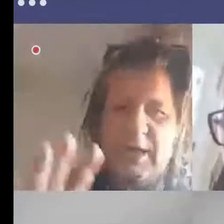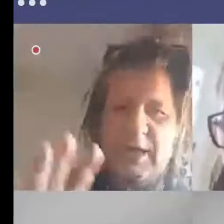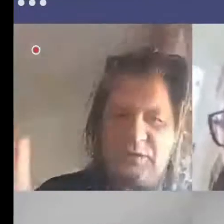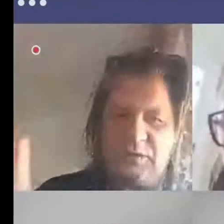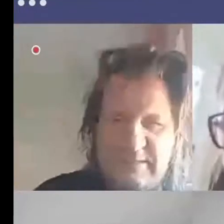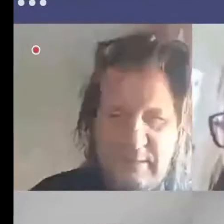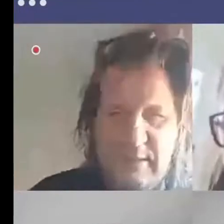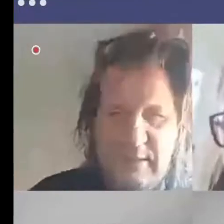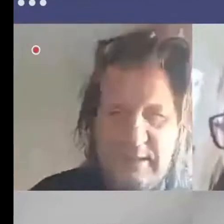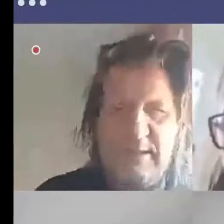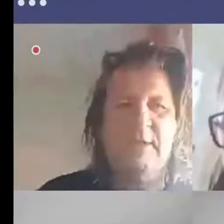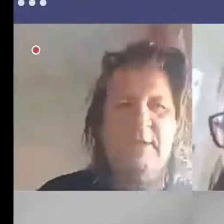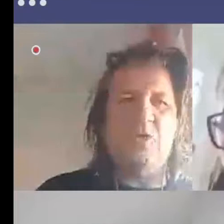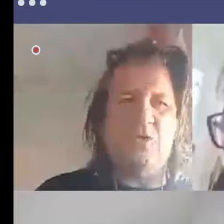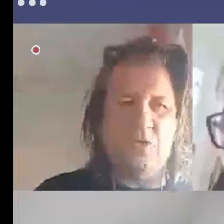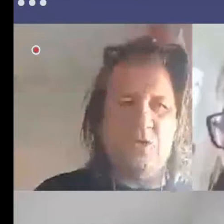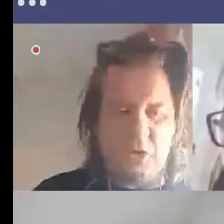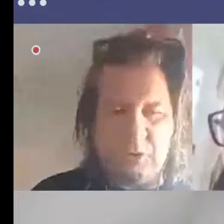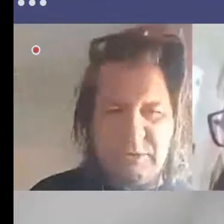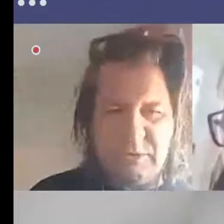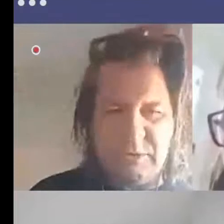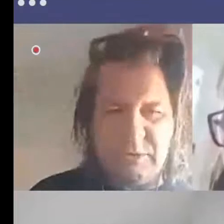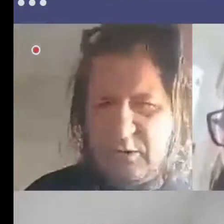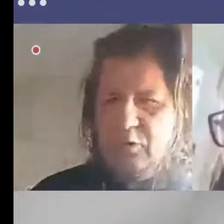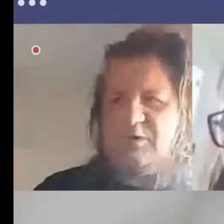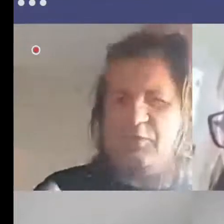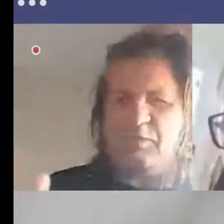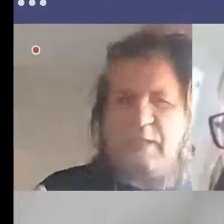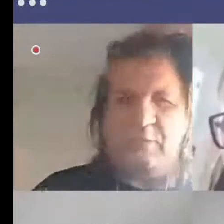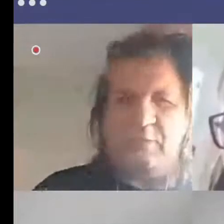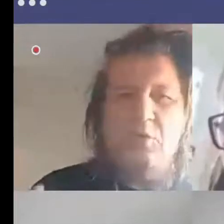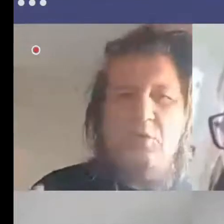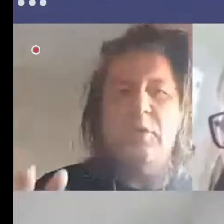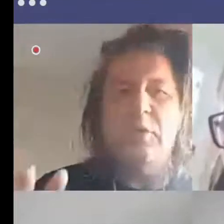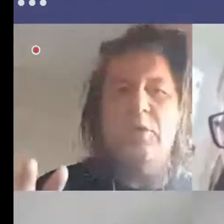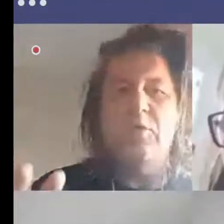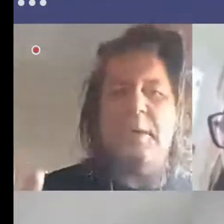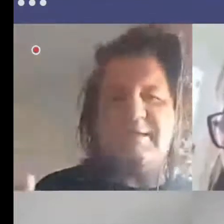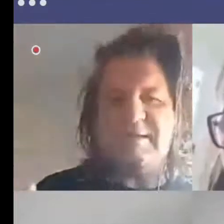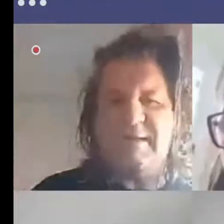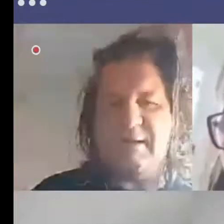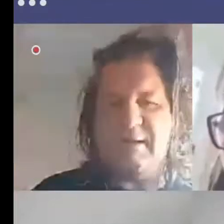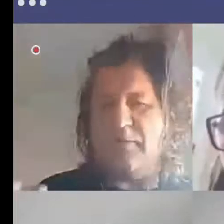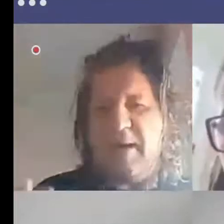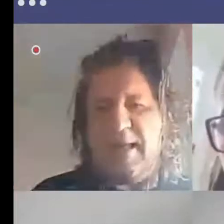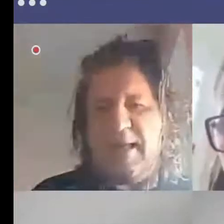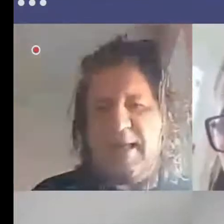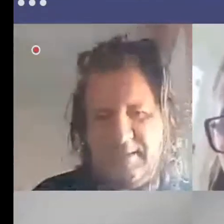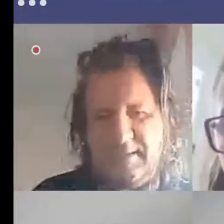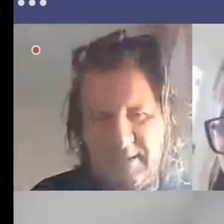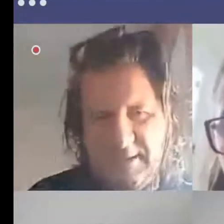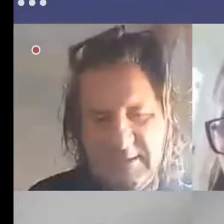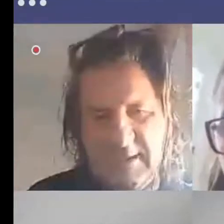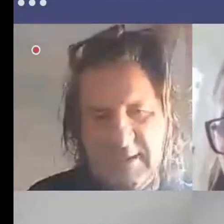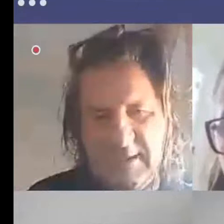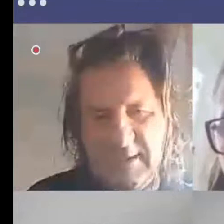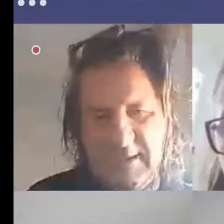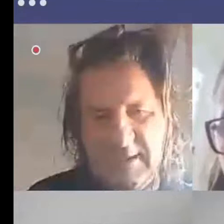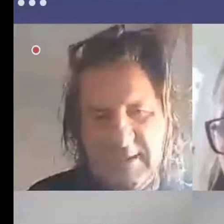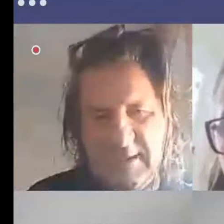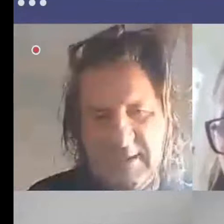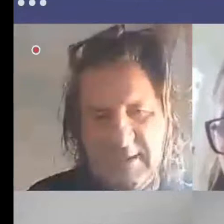lógica ecossistêmica, todos nós somos vírus e todos nós, portanto, nenhum ser, nenhuma parte da rede